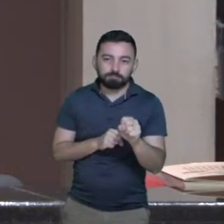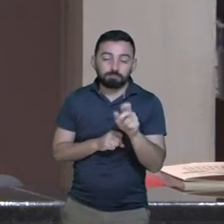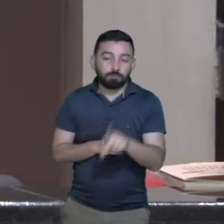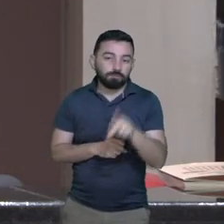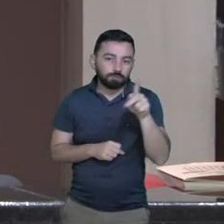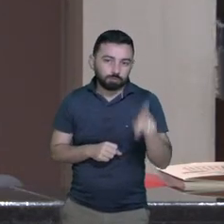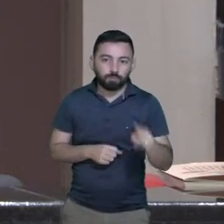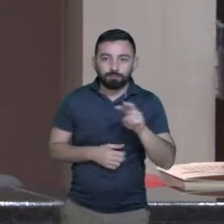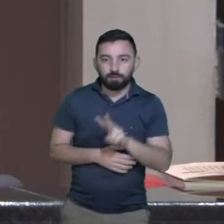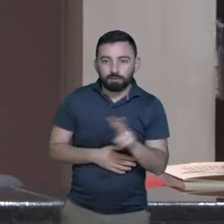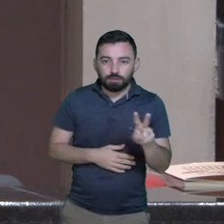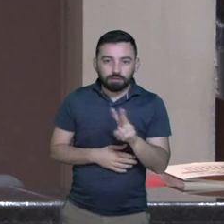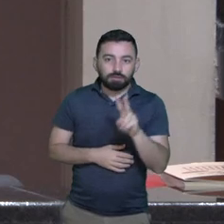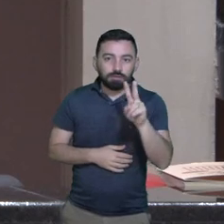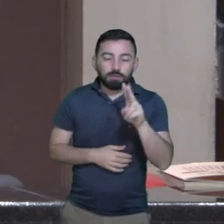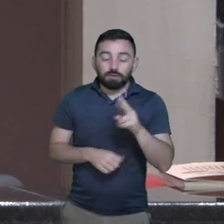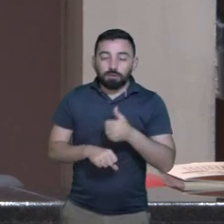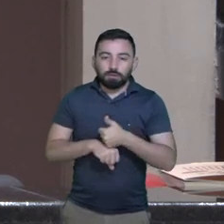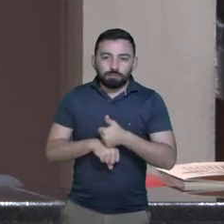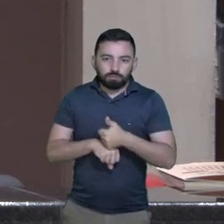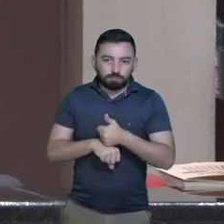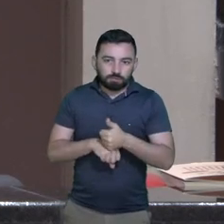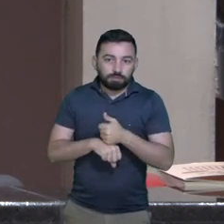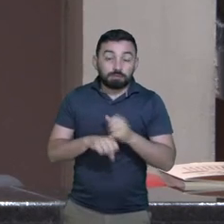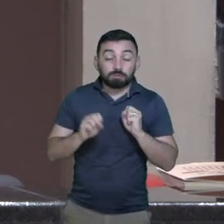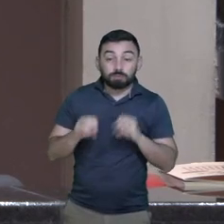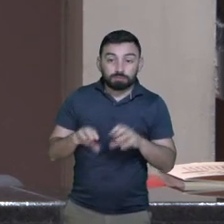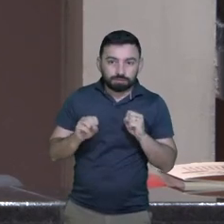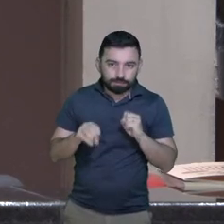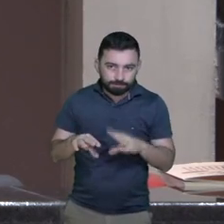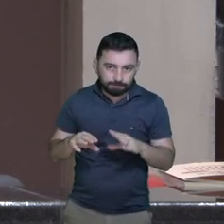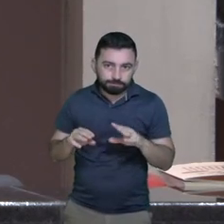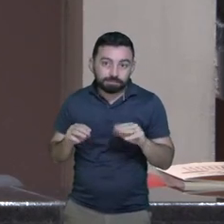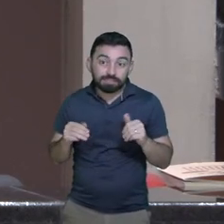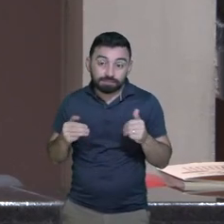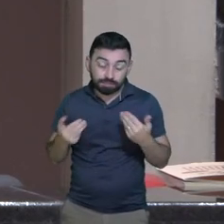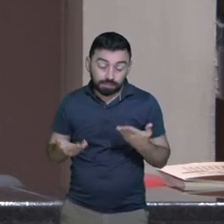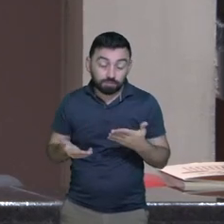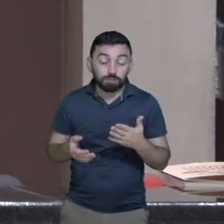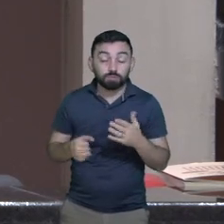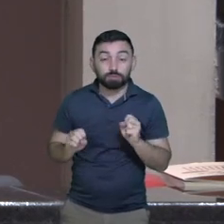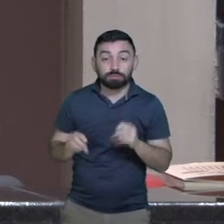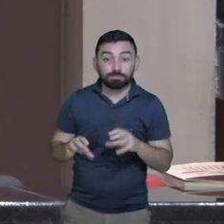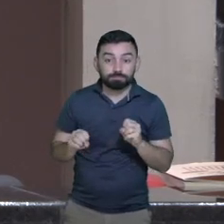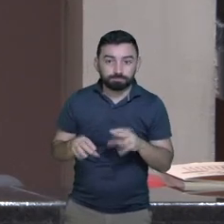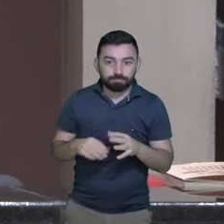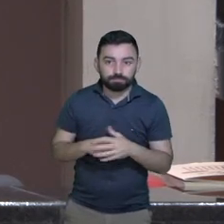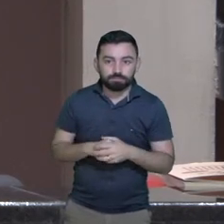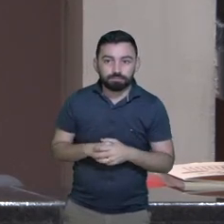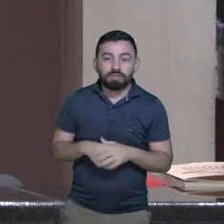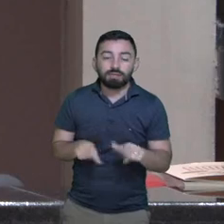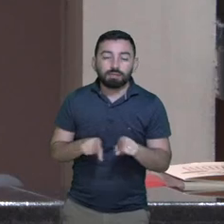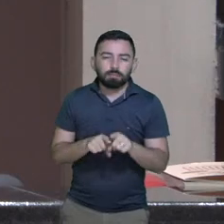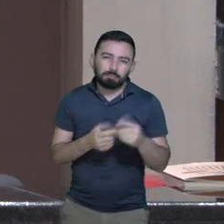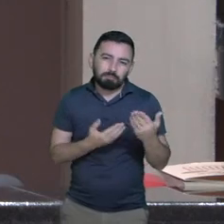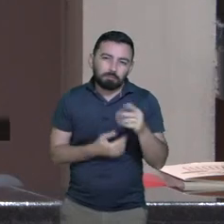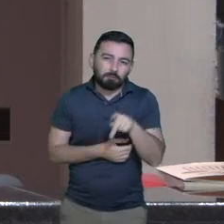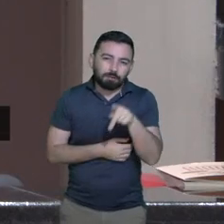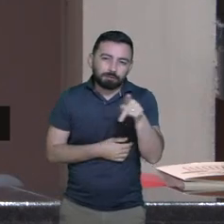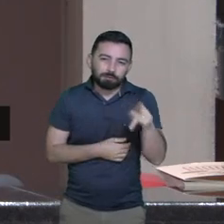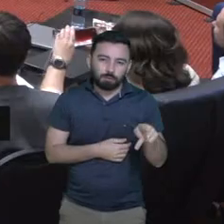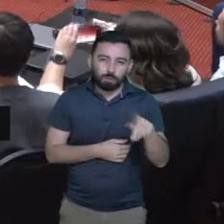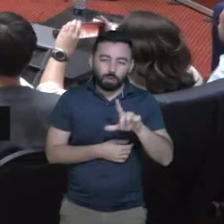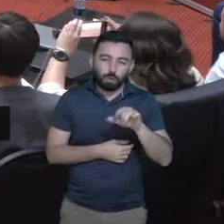valorização dos profissionais da Educação do Ministério da Educação então o Professor Lourival que